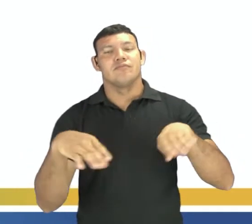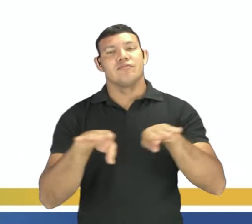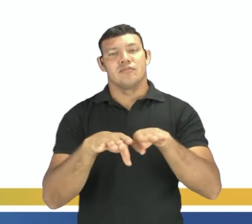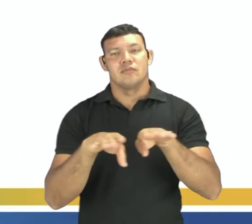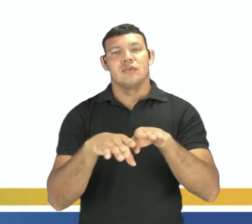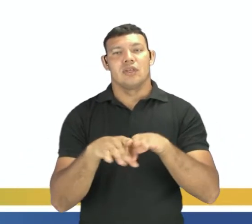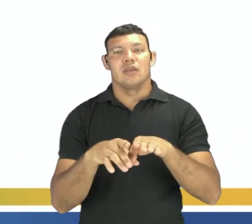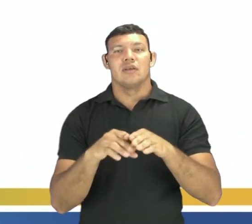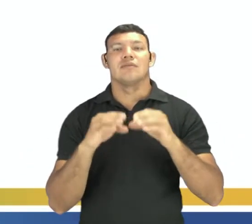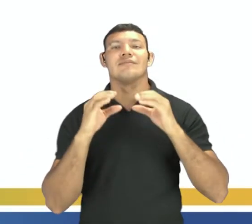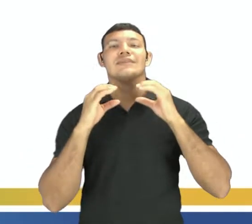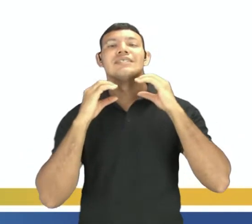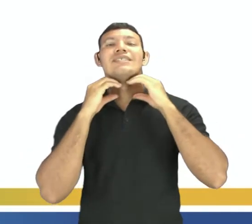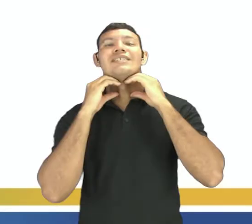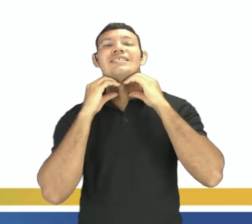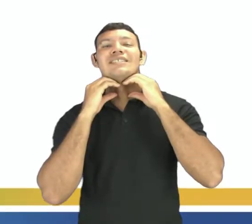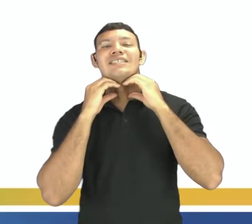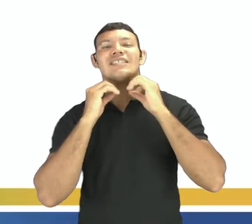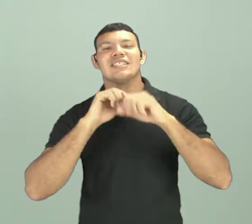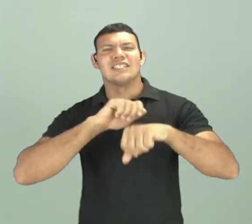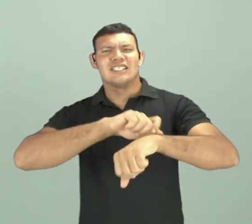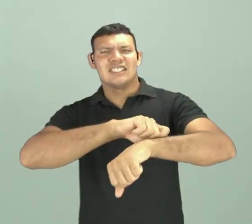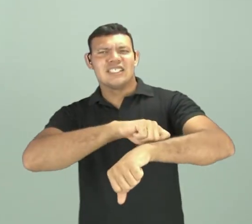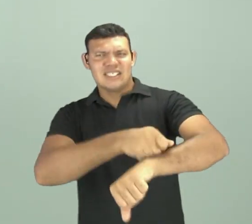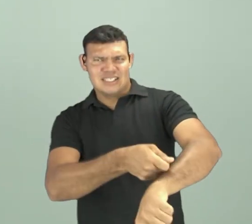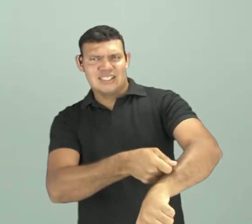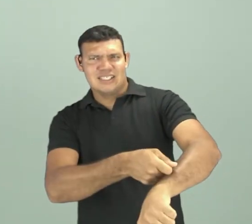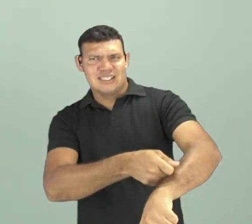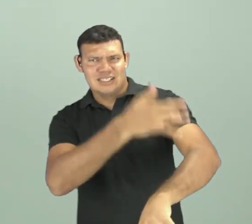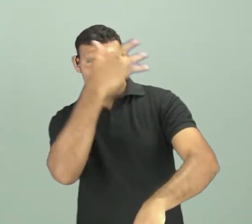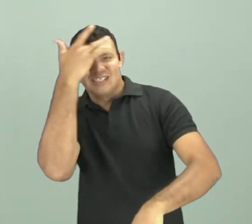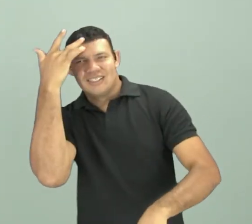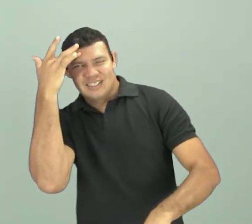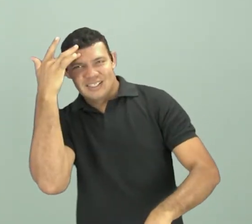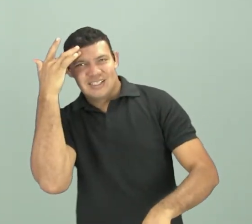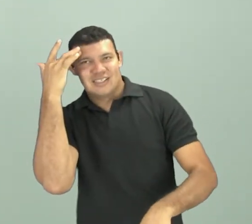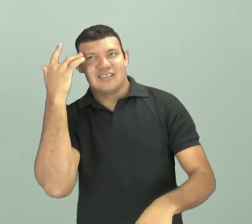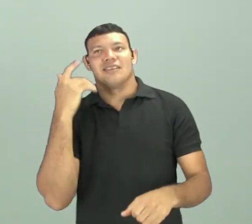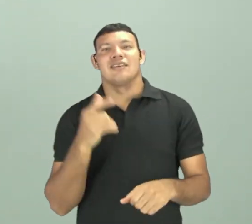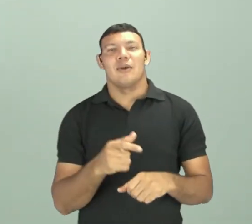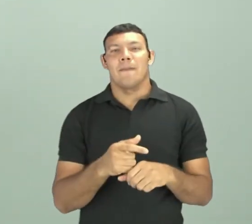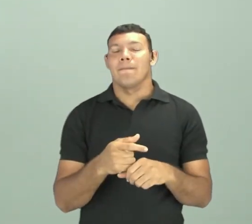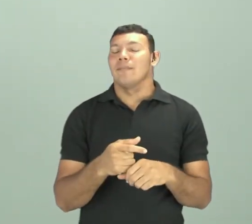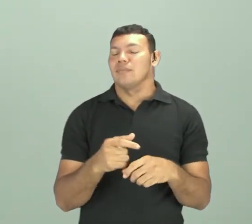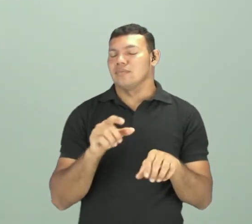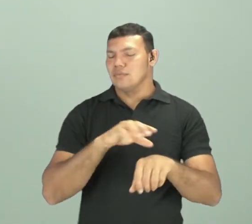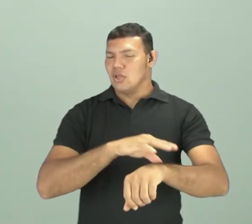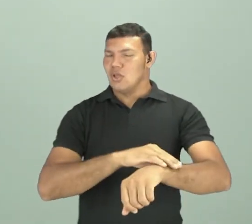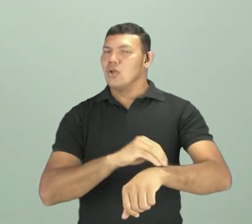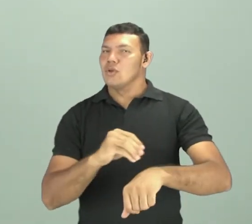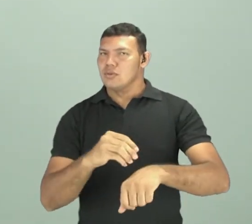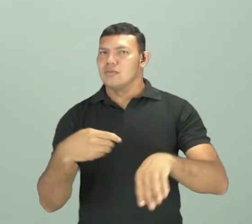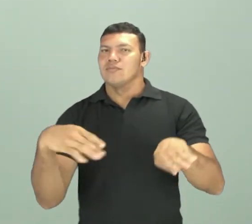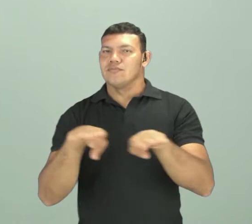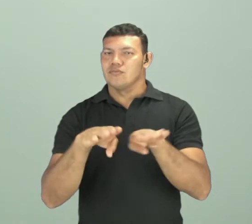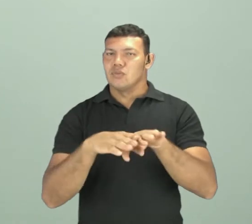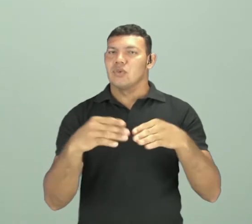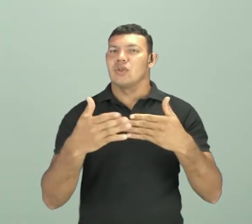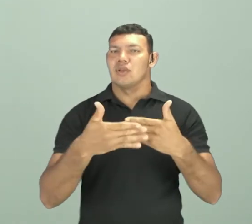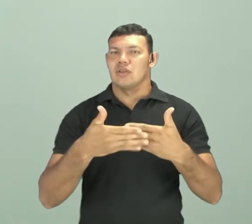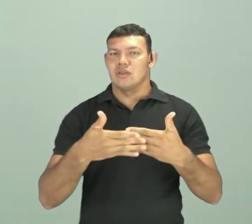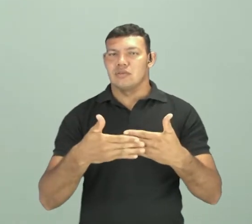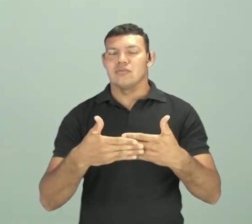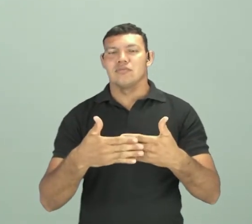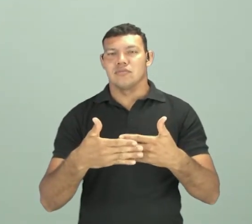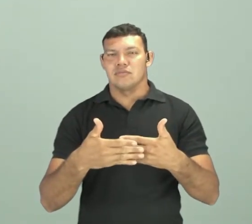quando você dá um beliscão numa pessoa, você lá está pegando não só pele, mas também